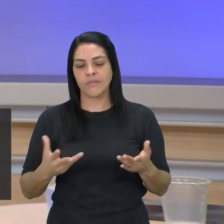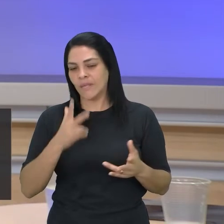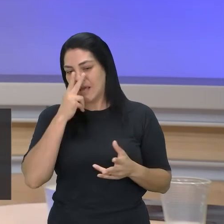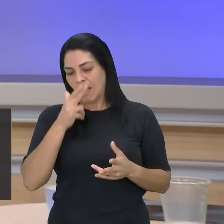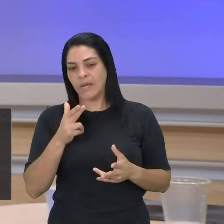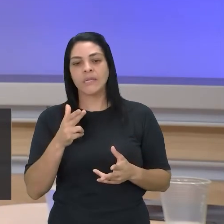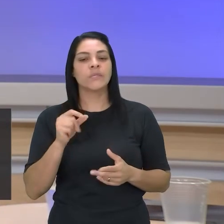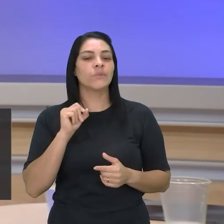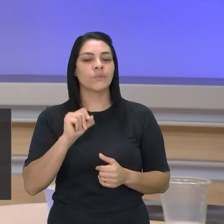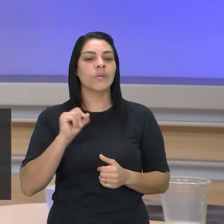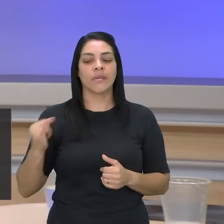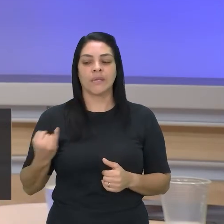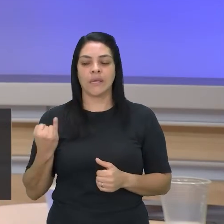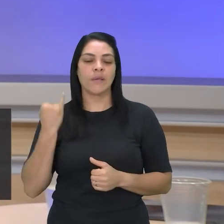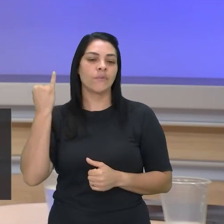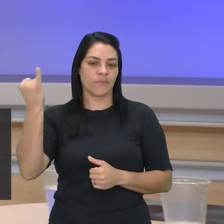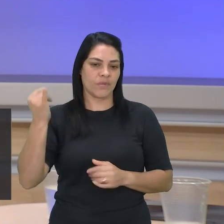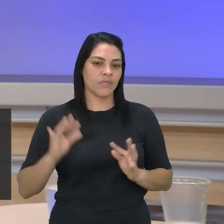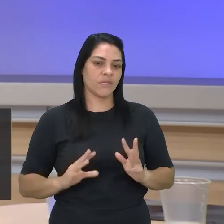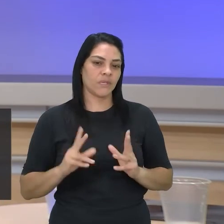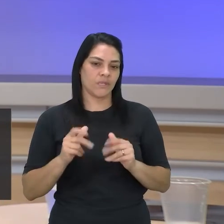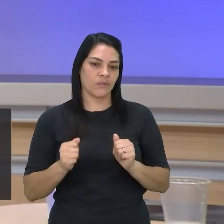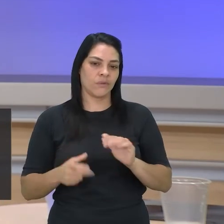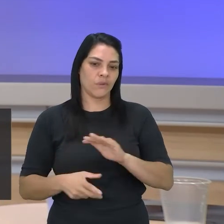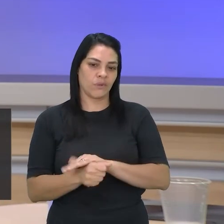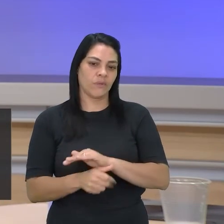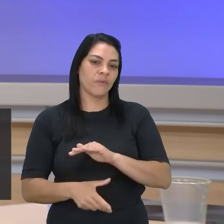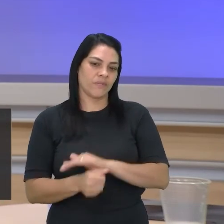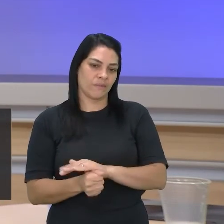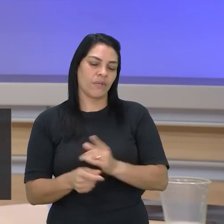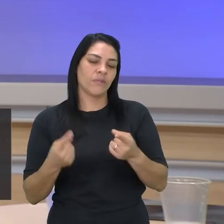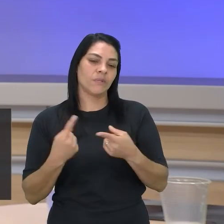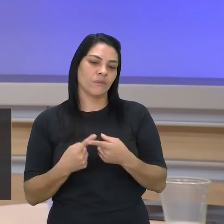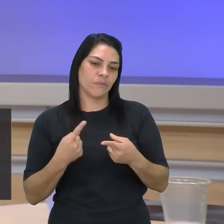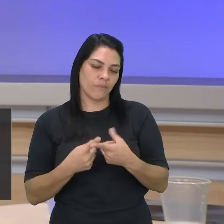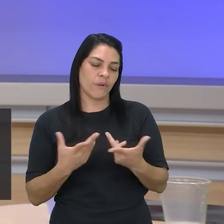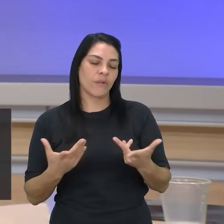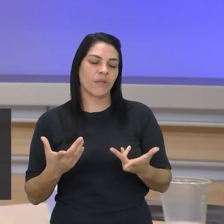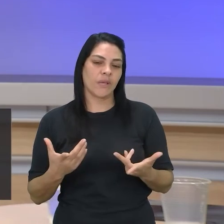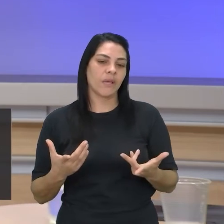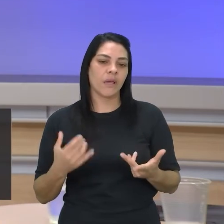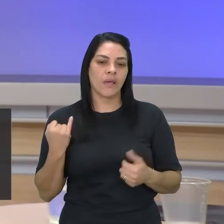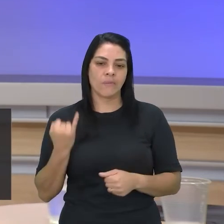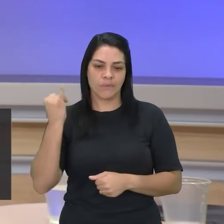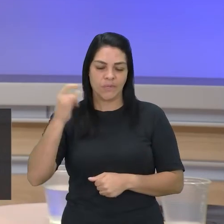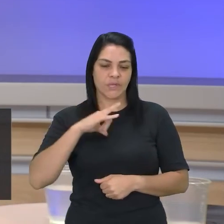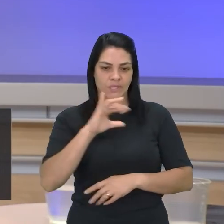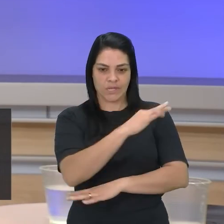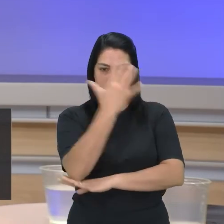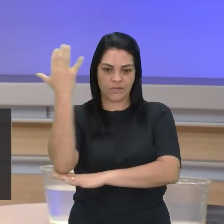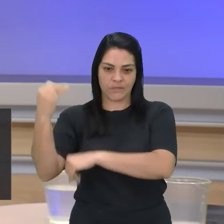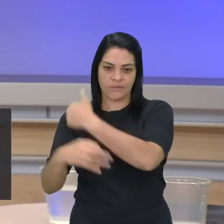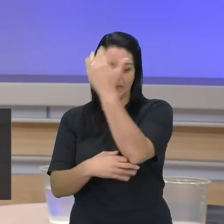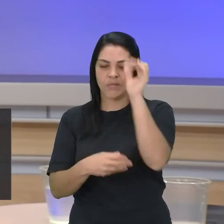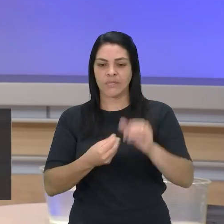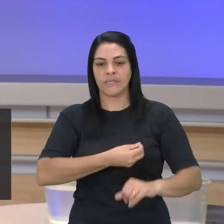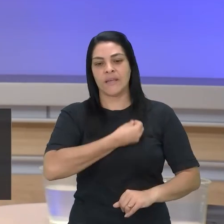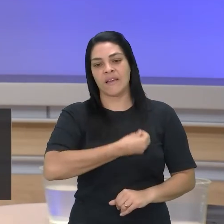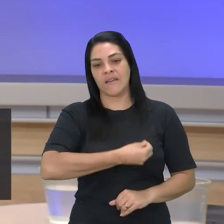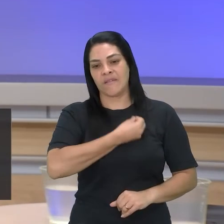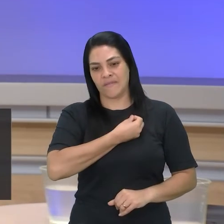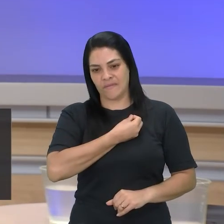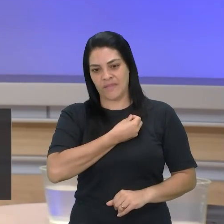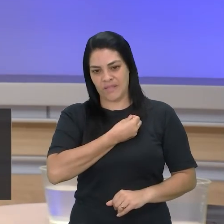foi todo um investimento, né? É uma causa para a gente também ter essas florestas vivas não só da parte